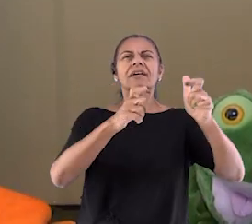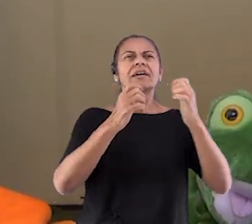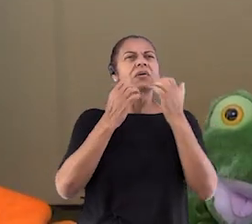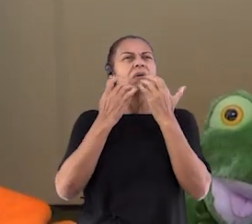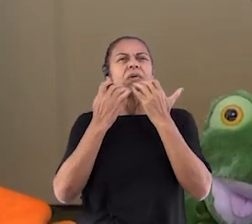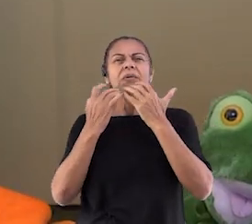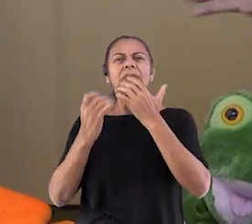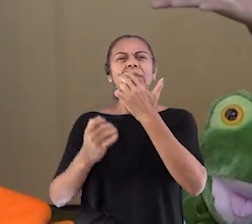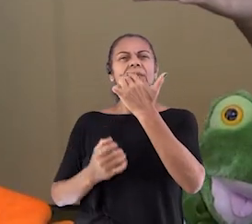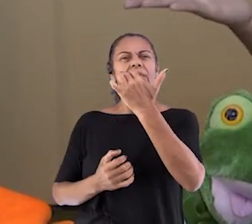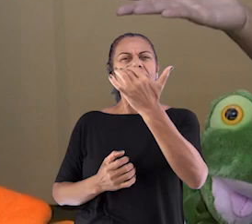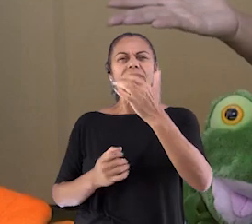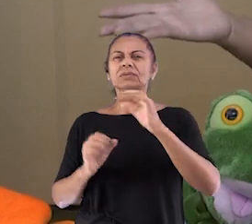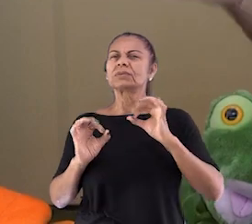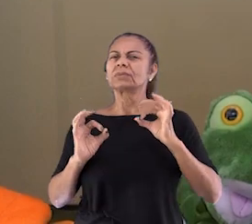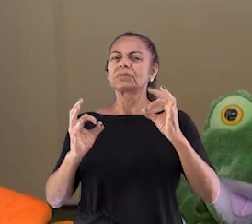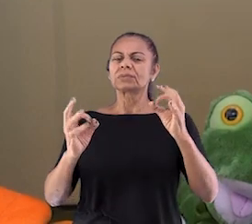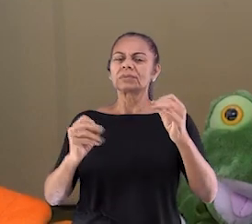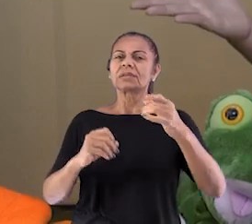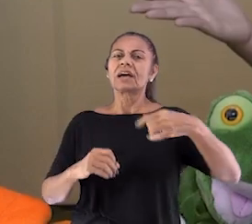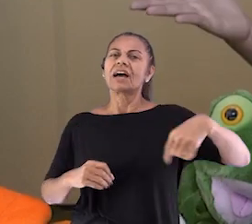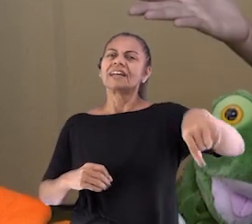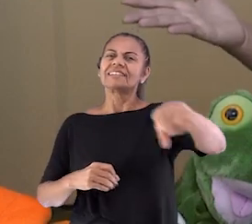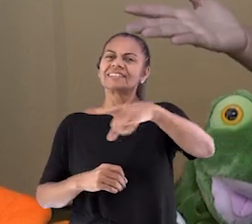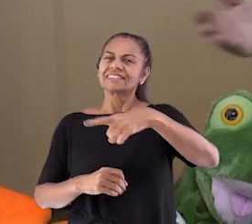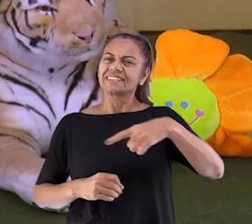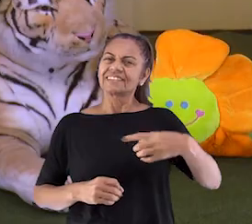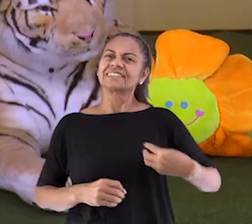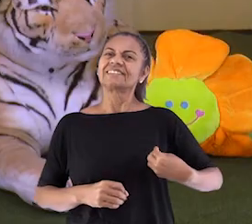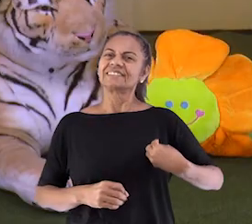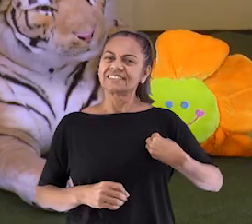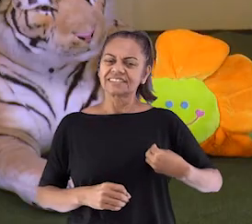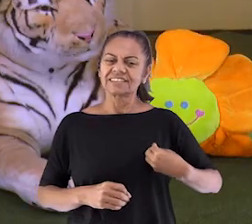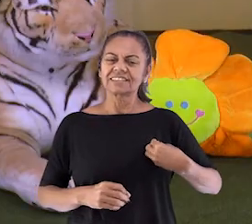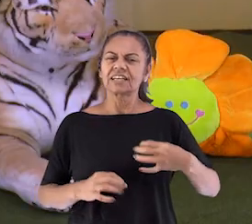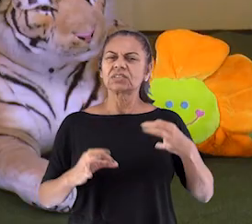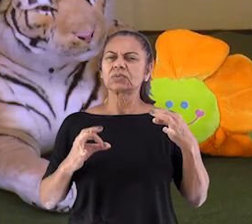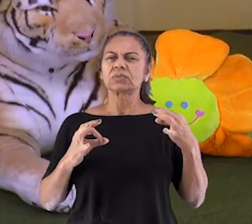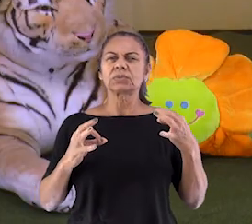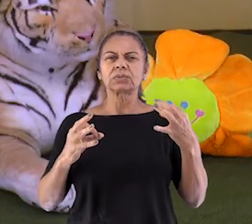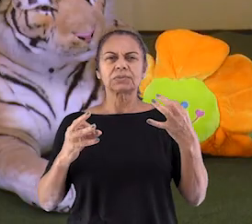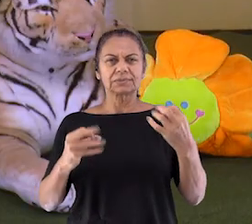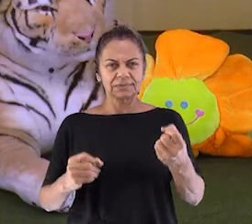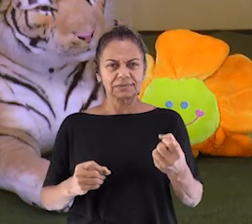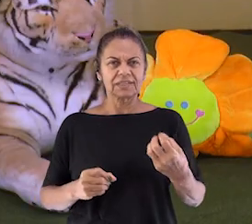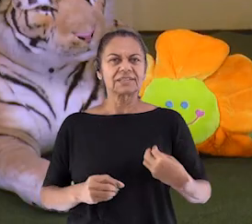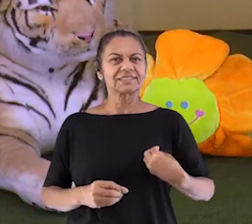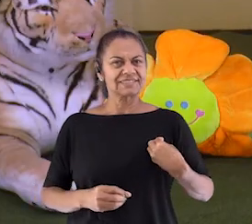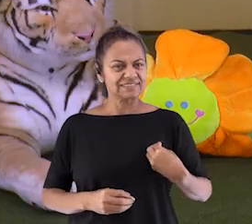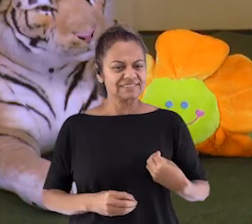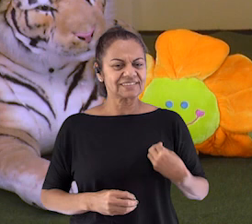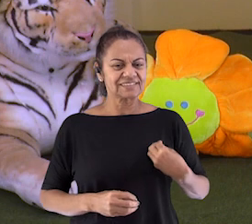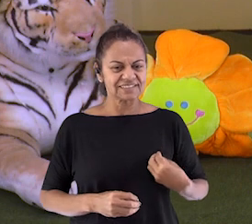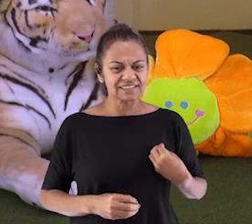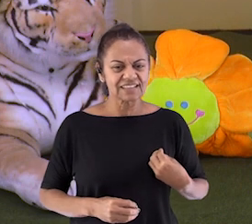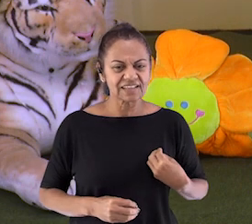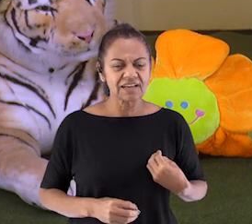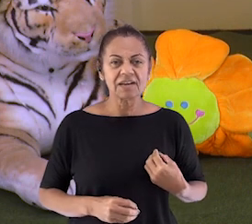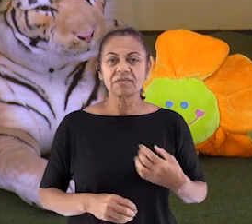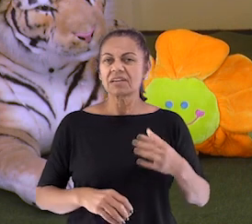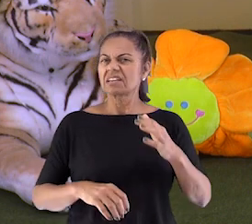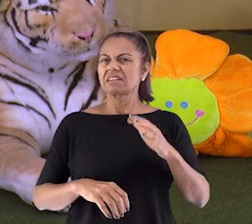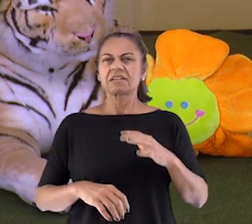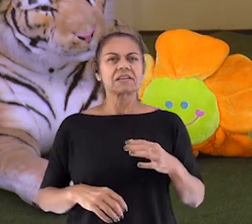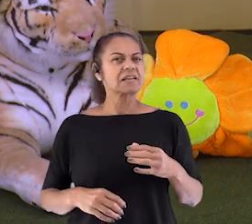amor? São todas as cores à nossa volta. É tudo à nossa volta. Porque nada